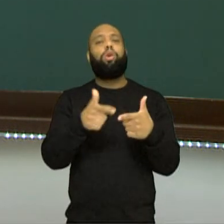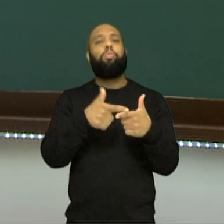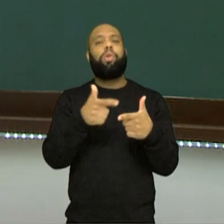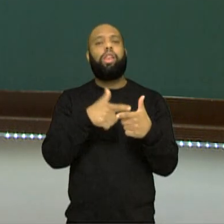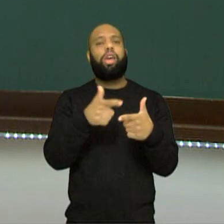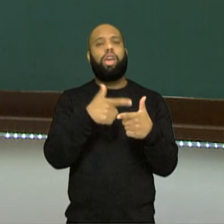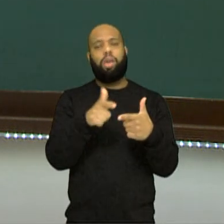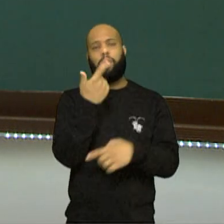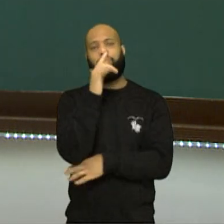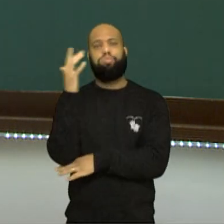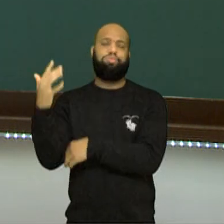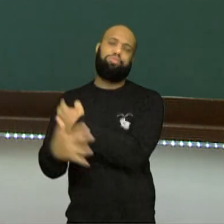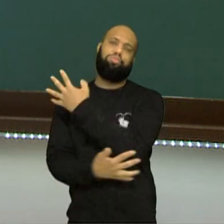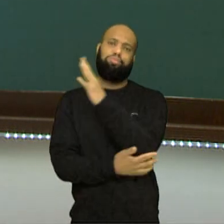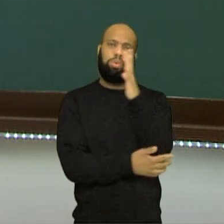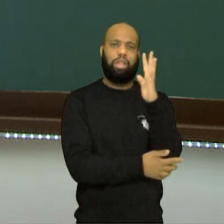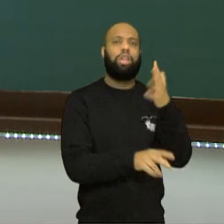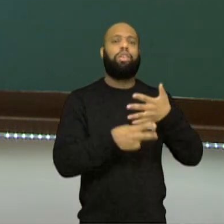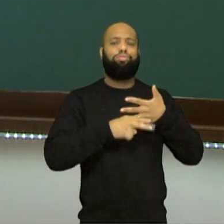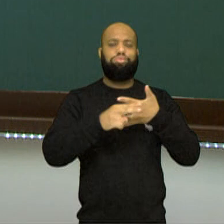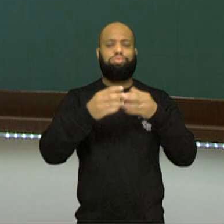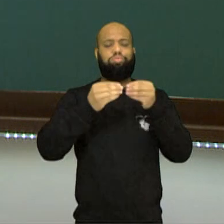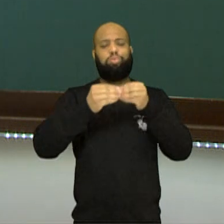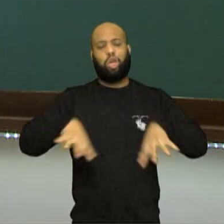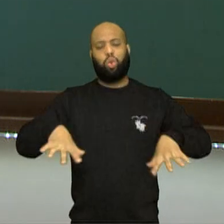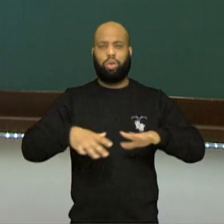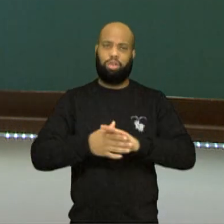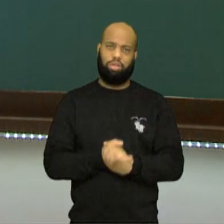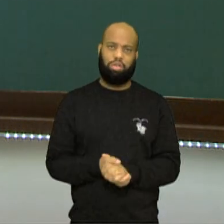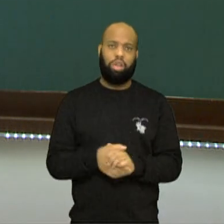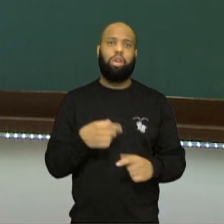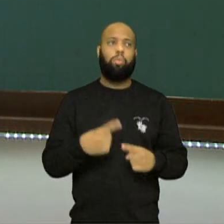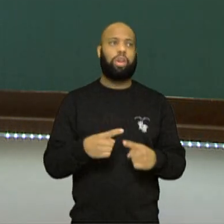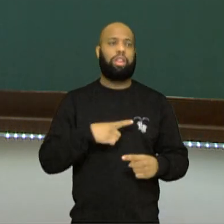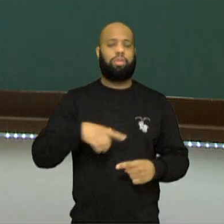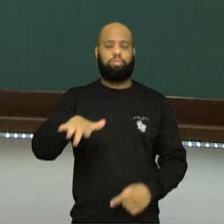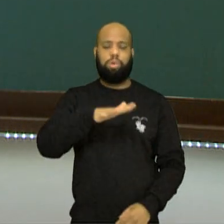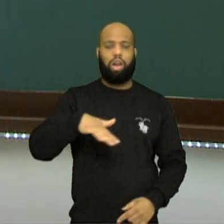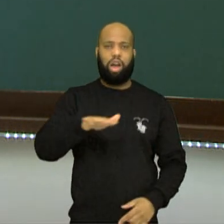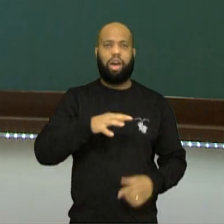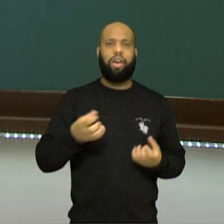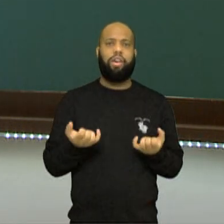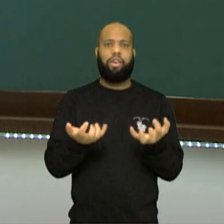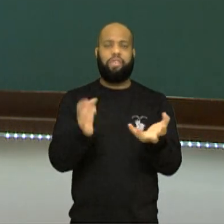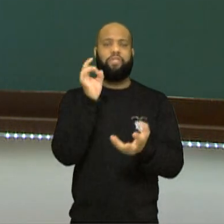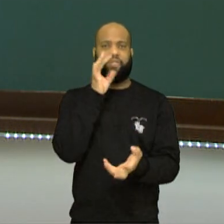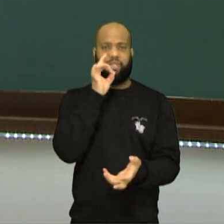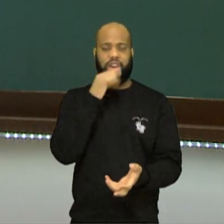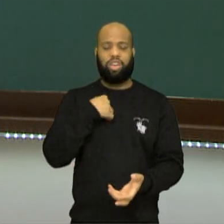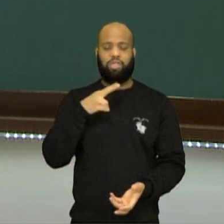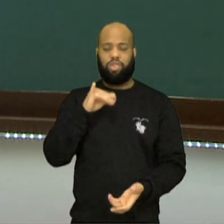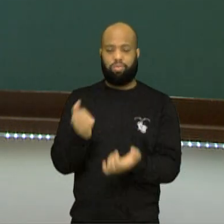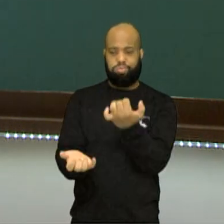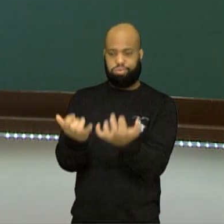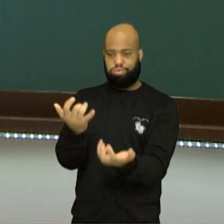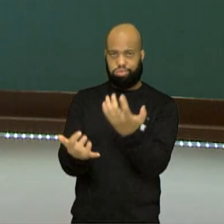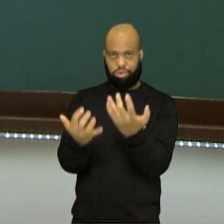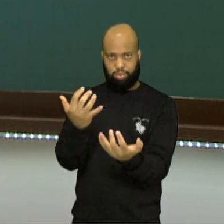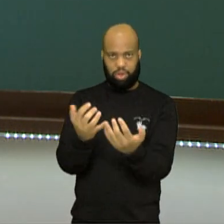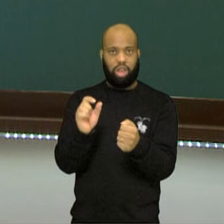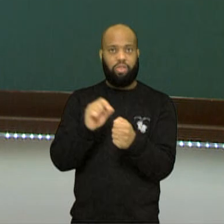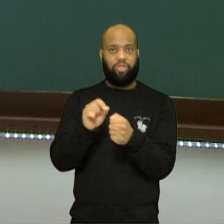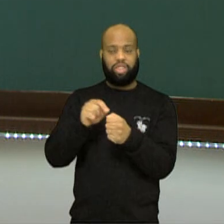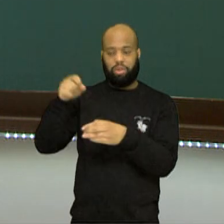são os impactos? Eu tenho uma área verde e vou lá, queimo para fazer a criação de animais posteriormente, ou para fazer